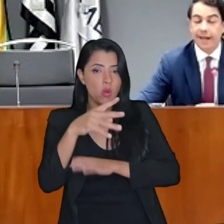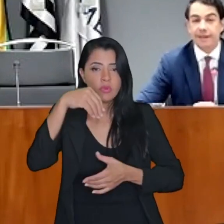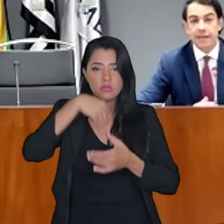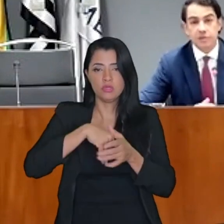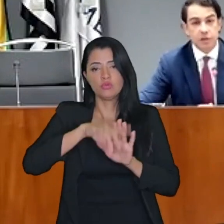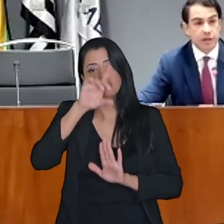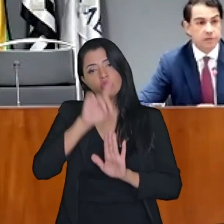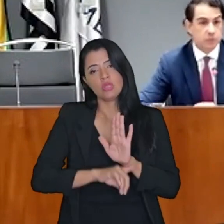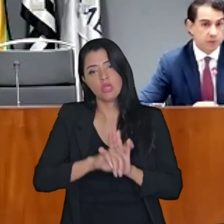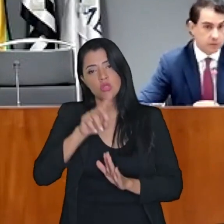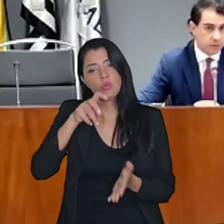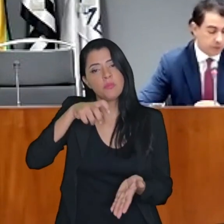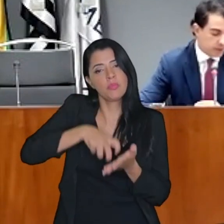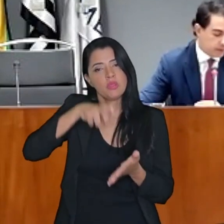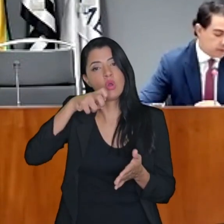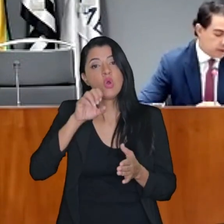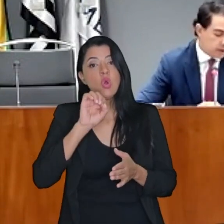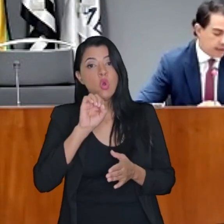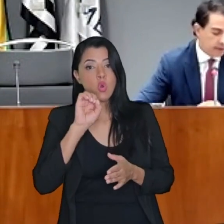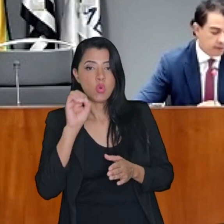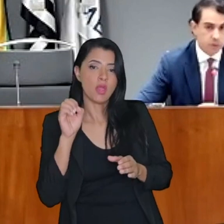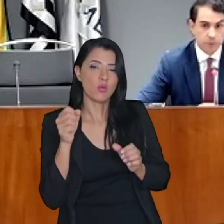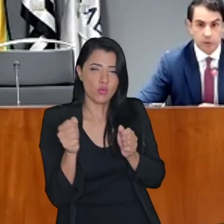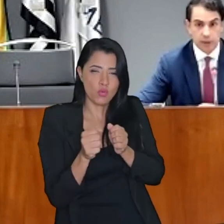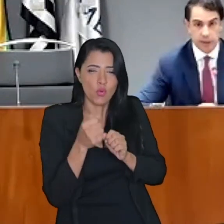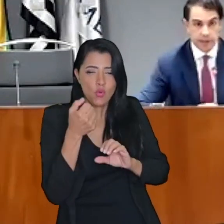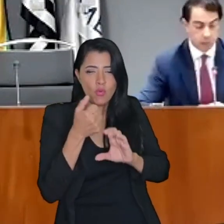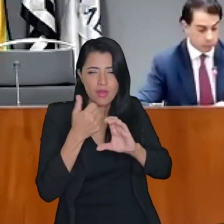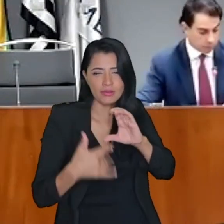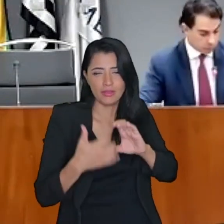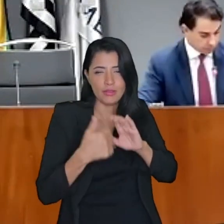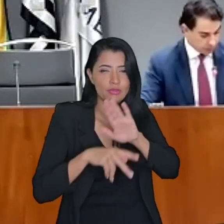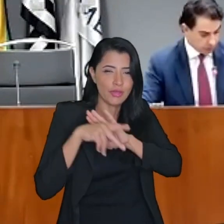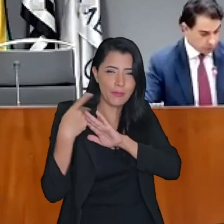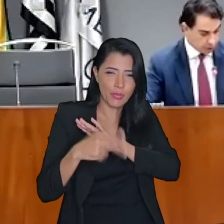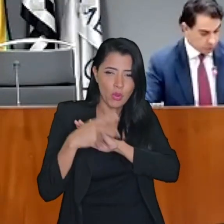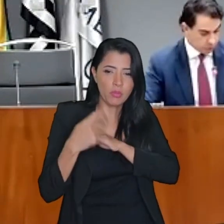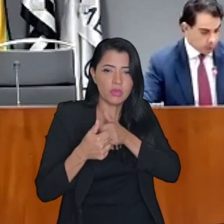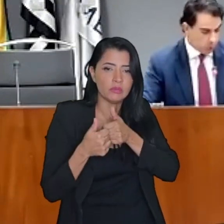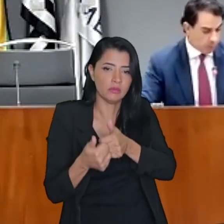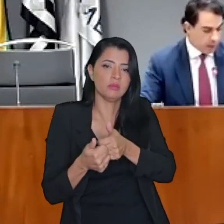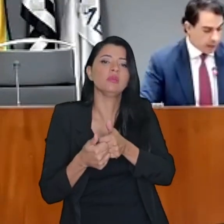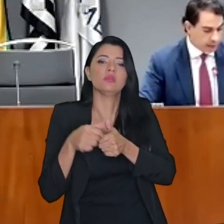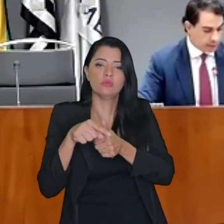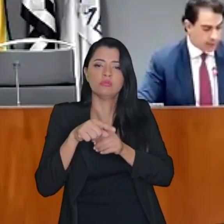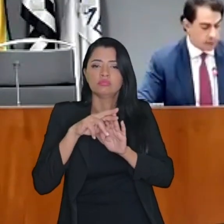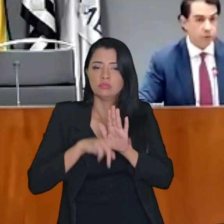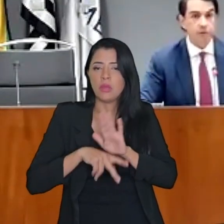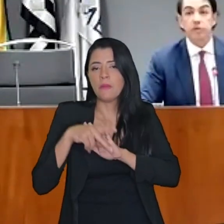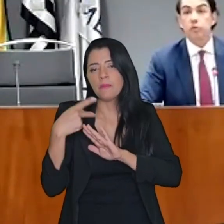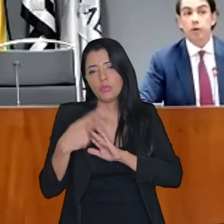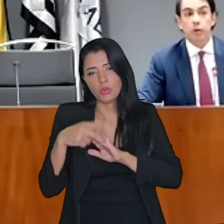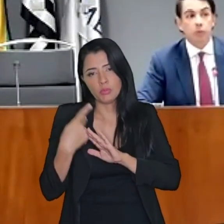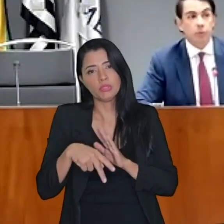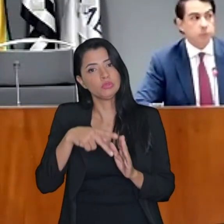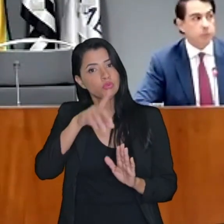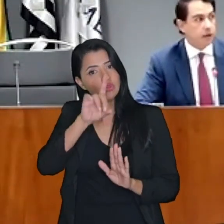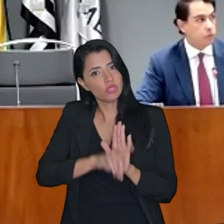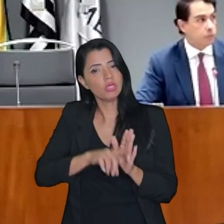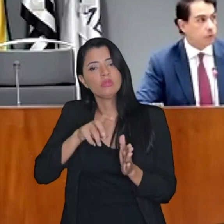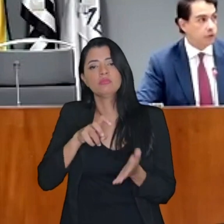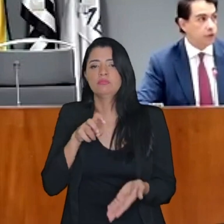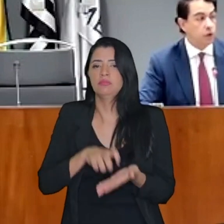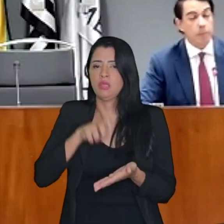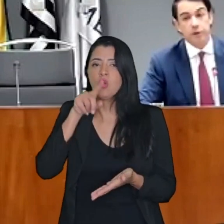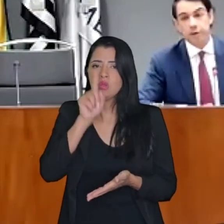com características específicas e atendendo às peculiaridades do próprio direito penal. Esse seria, portanto, um